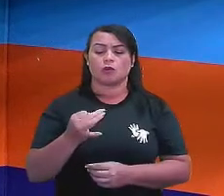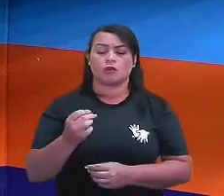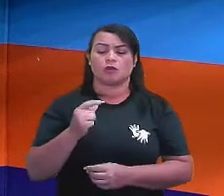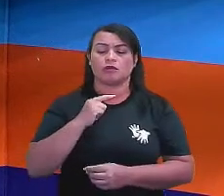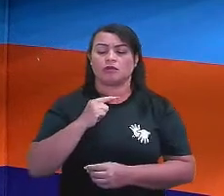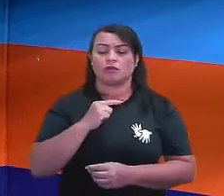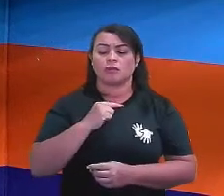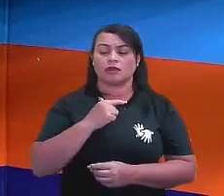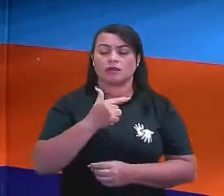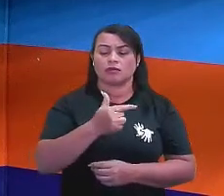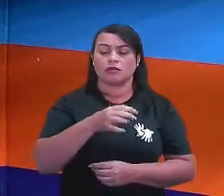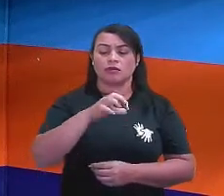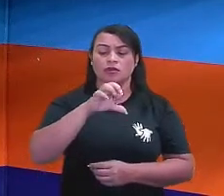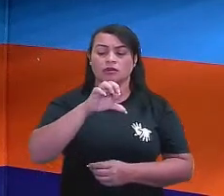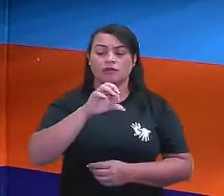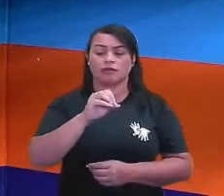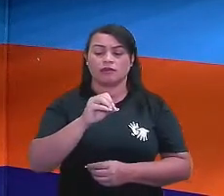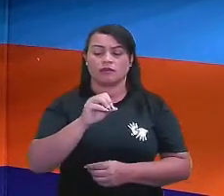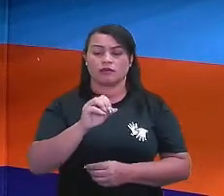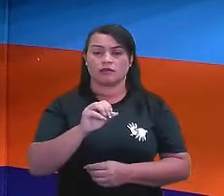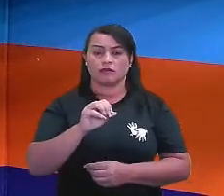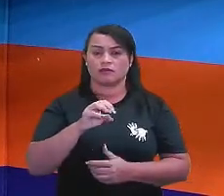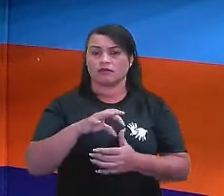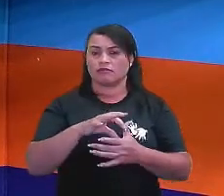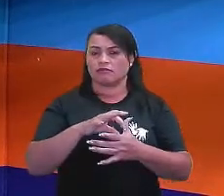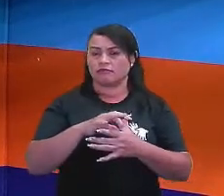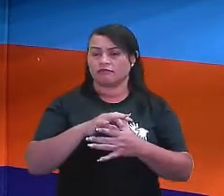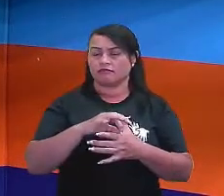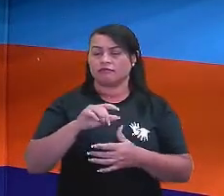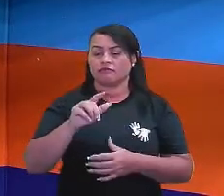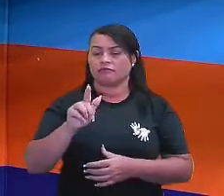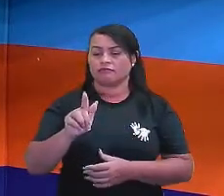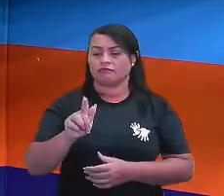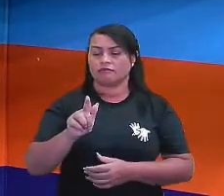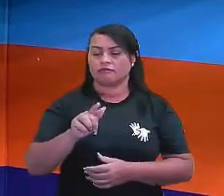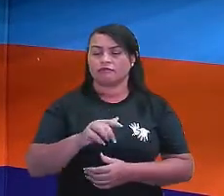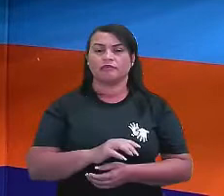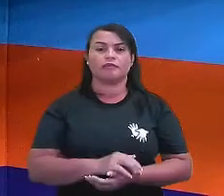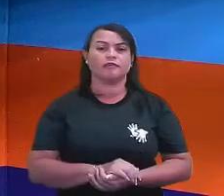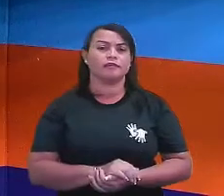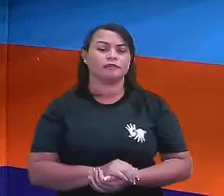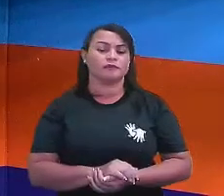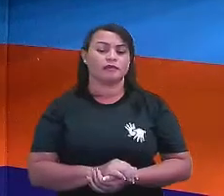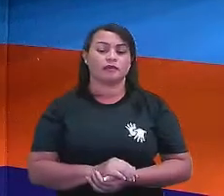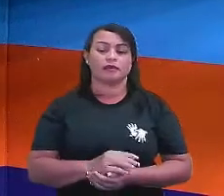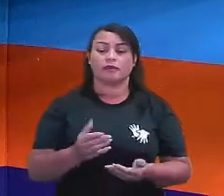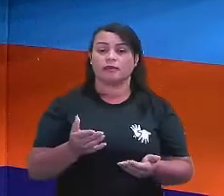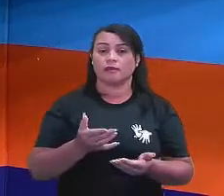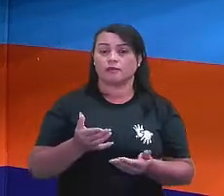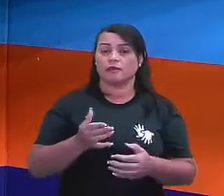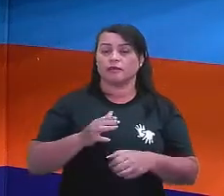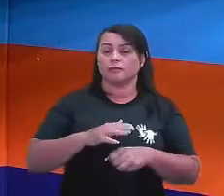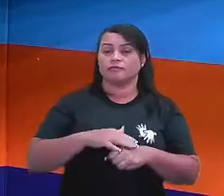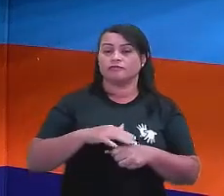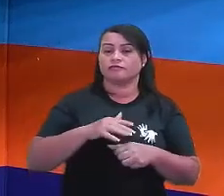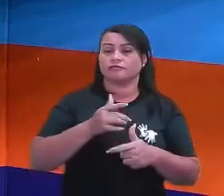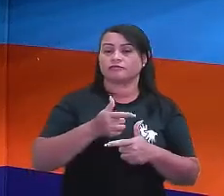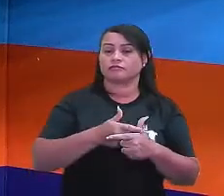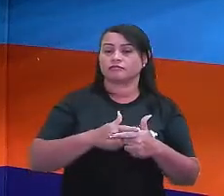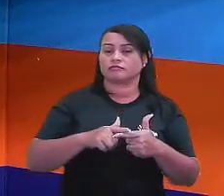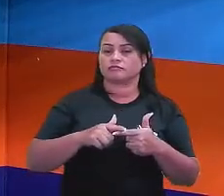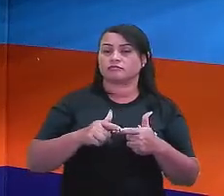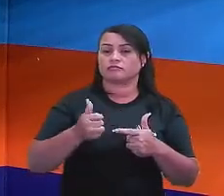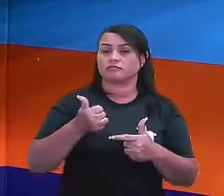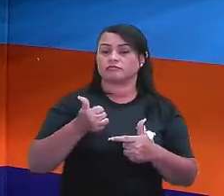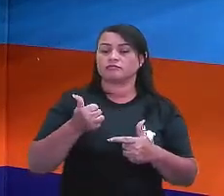pacote 290 gramas de carne moída. Tá certo? Foi a nossa primeira continha de divisão. E aí, a gente